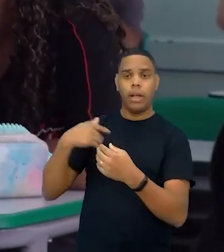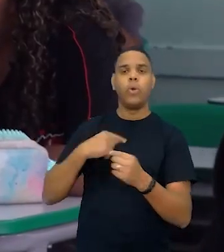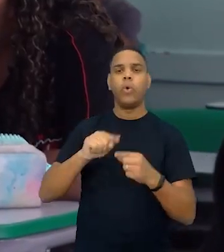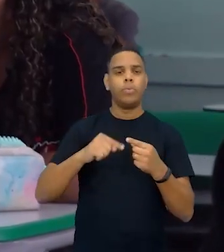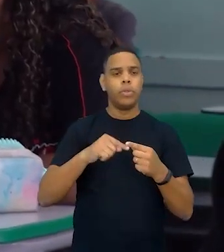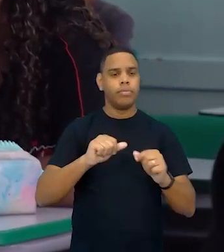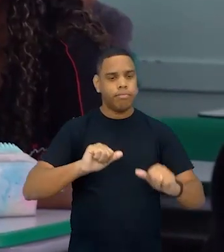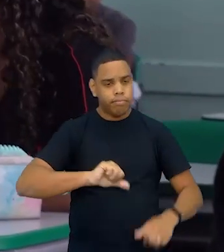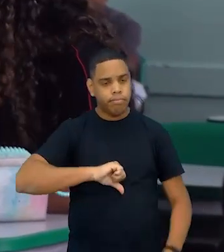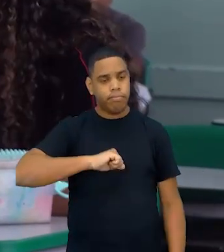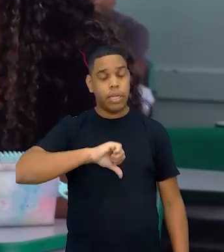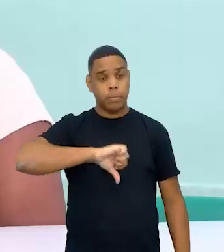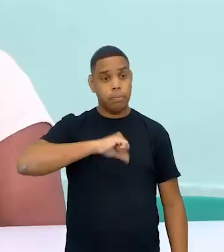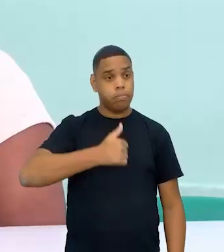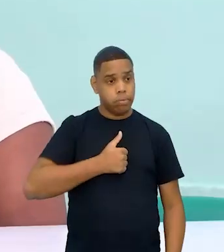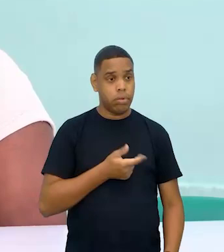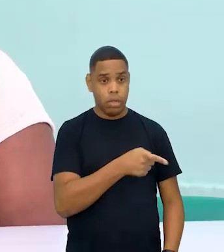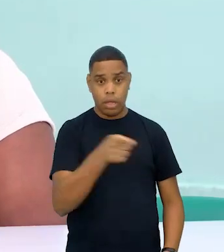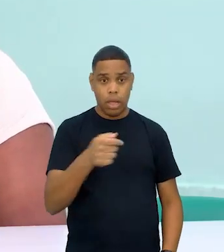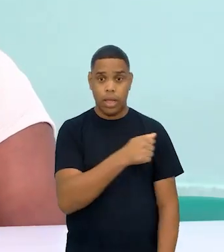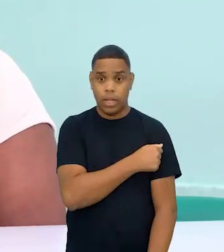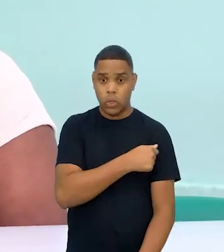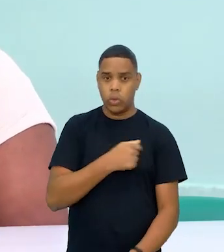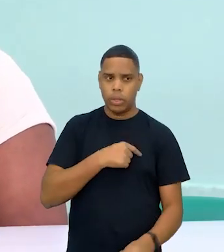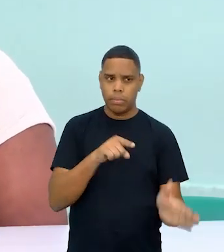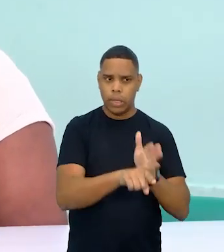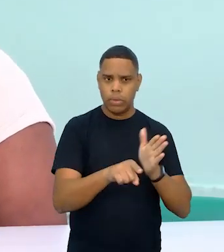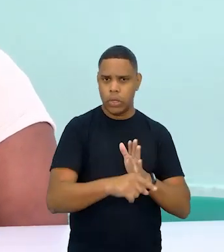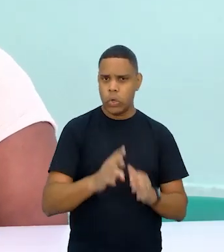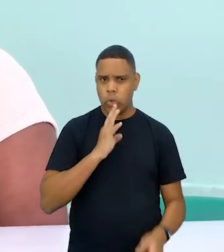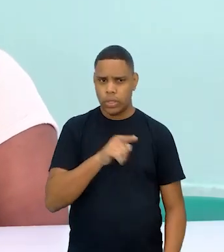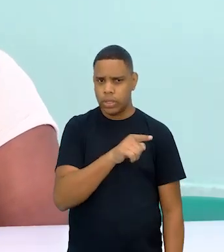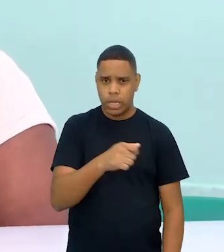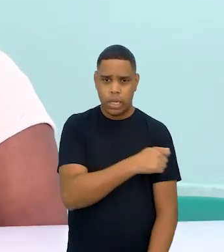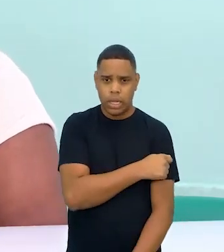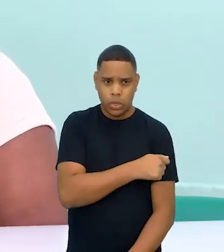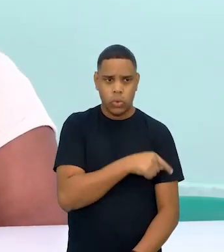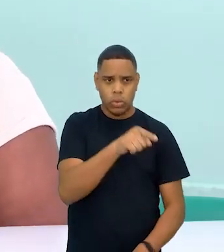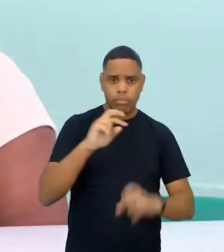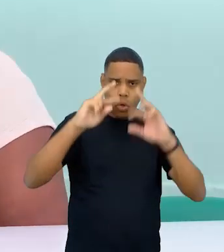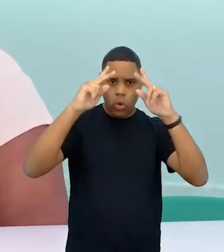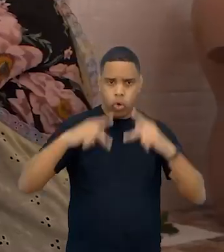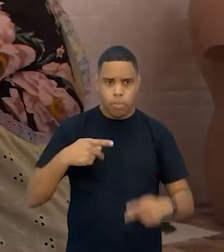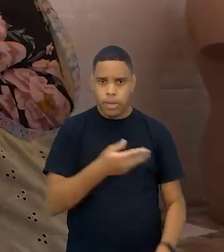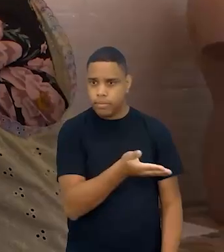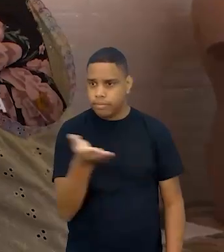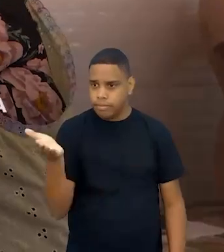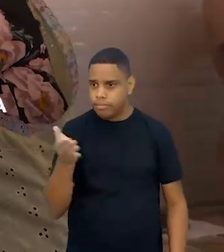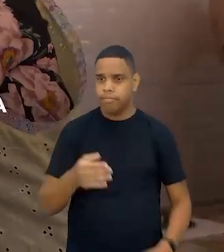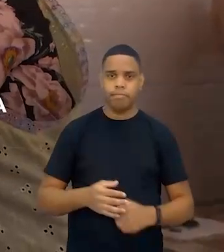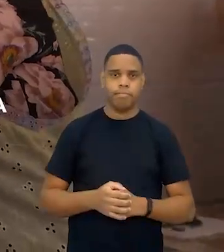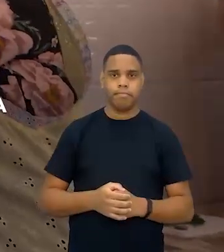levantar a autoestima dos meus alunos, procurar saber quem é o meu aluno, o humano que tem dentro dele.